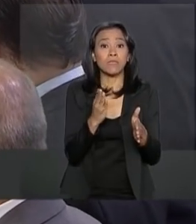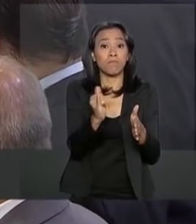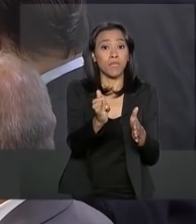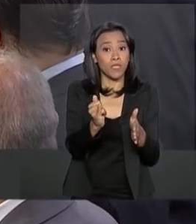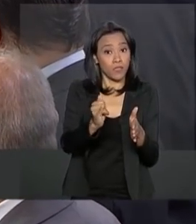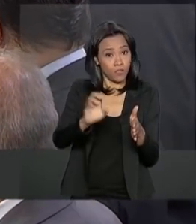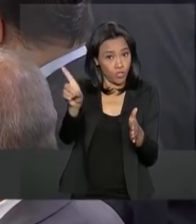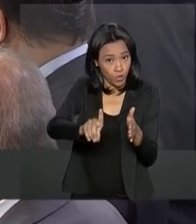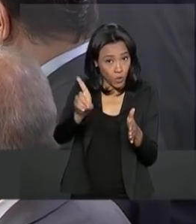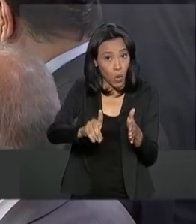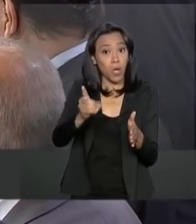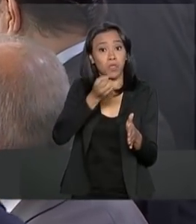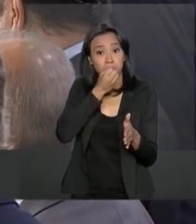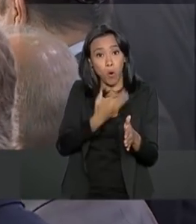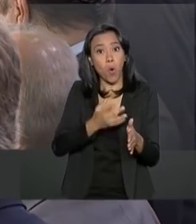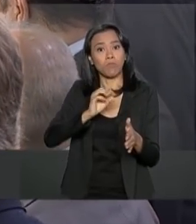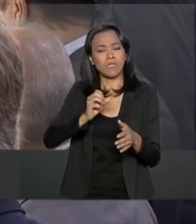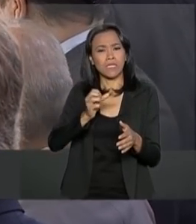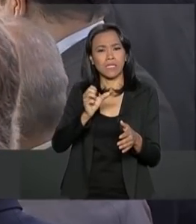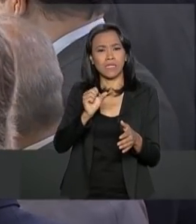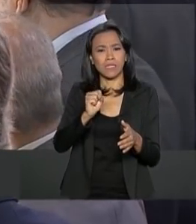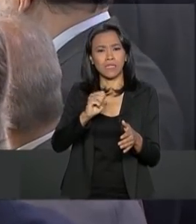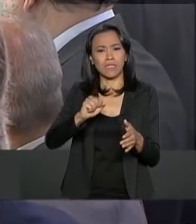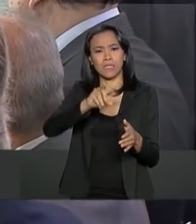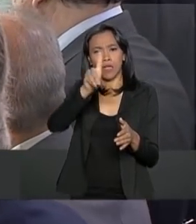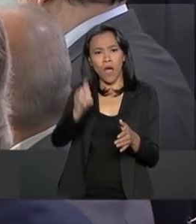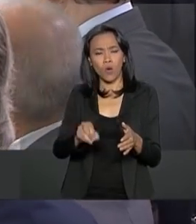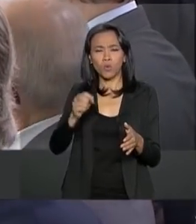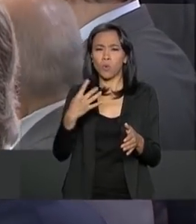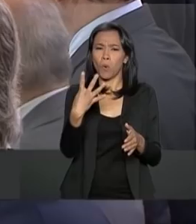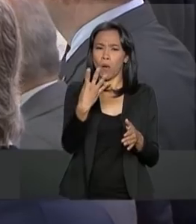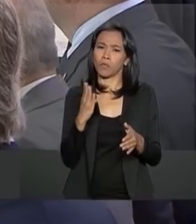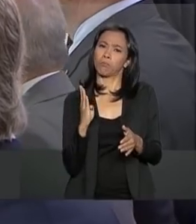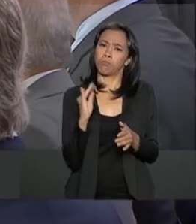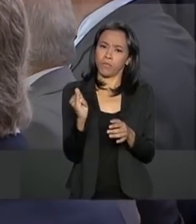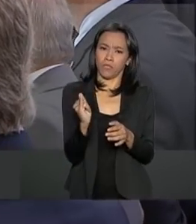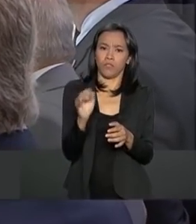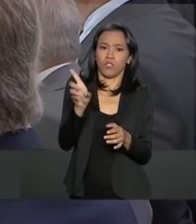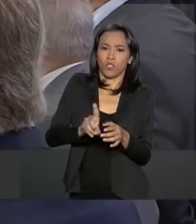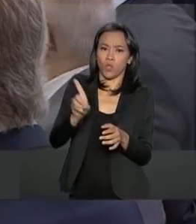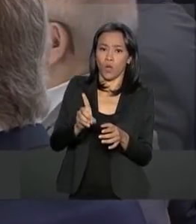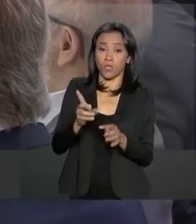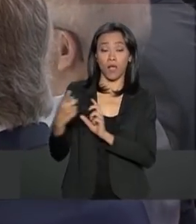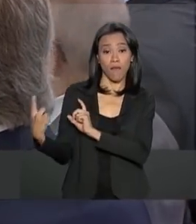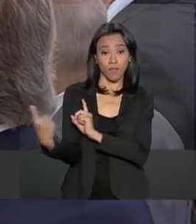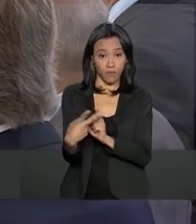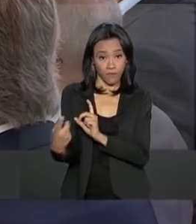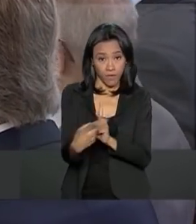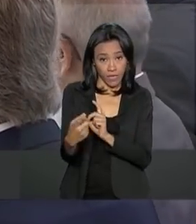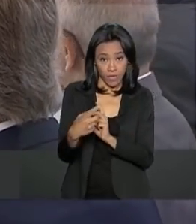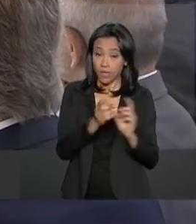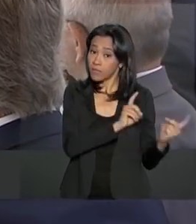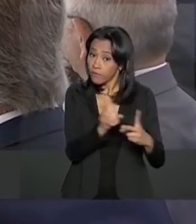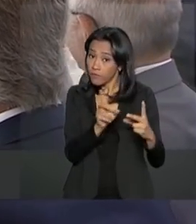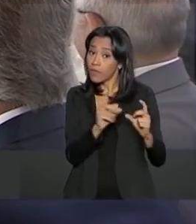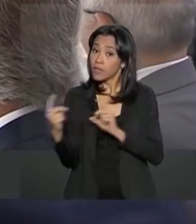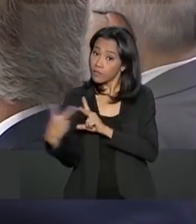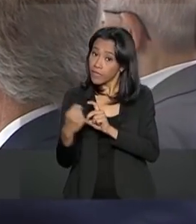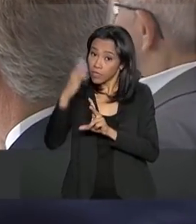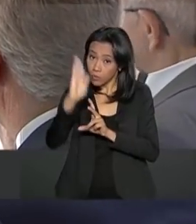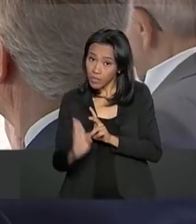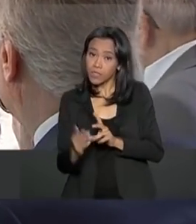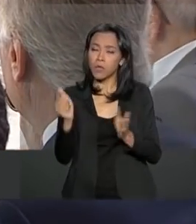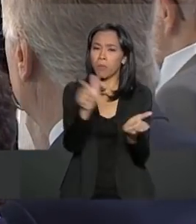com um saldo positivo aí de quase 4 bilhões de dólares. As vendas brasileiras incluem calçados,